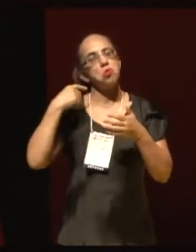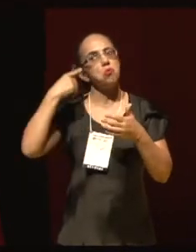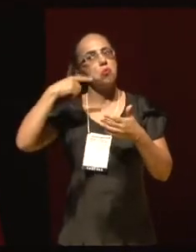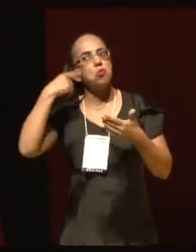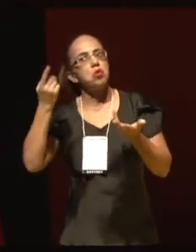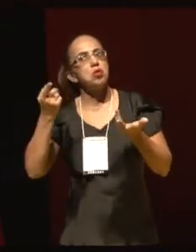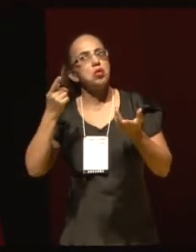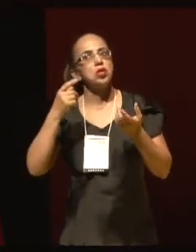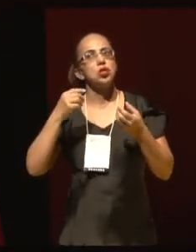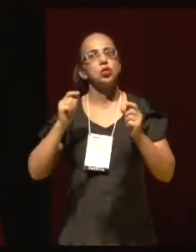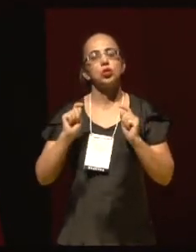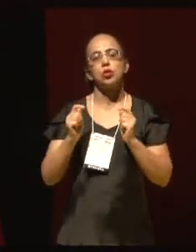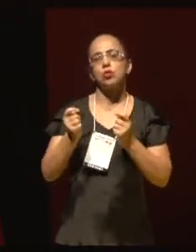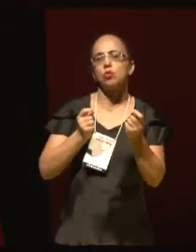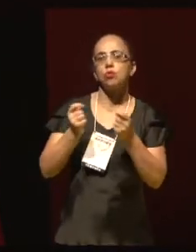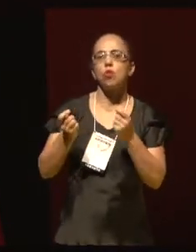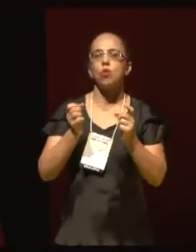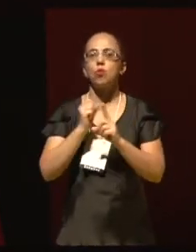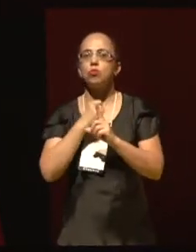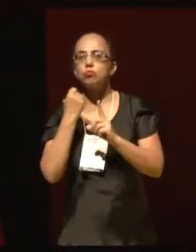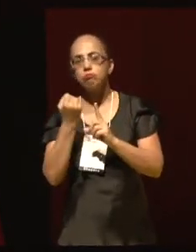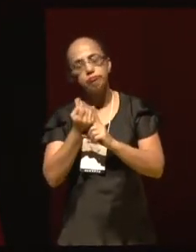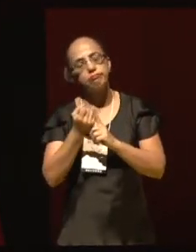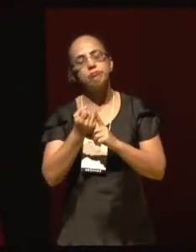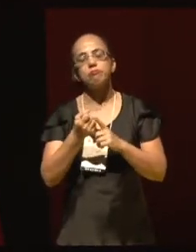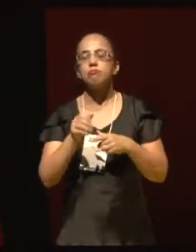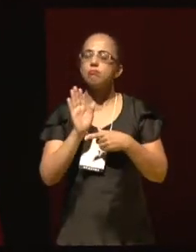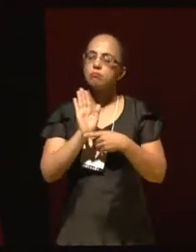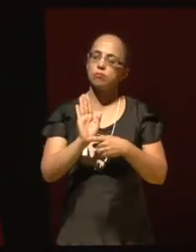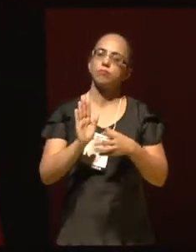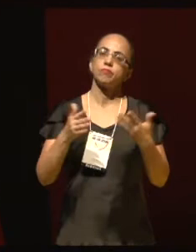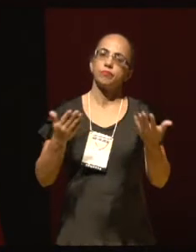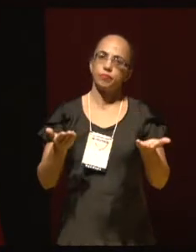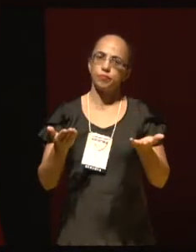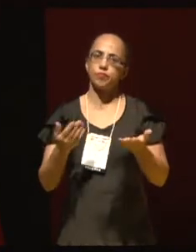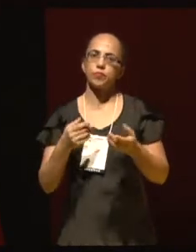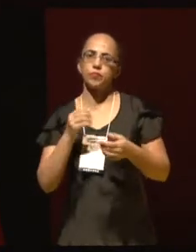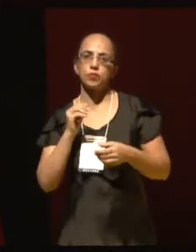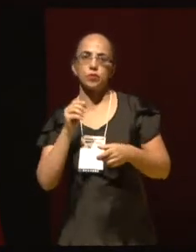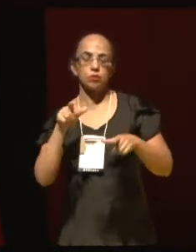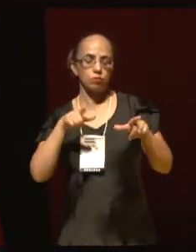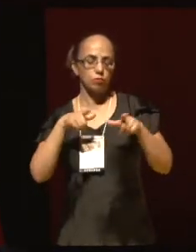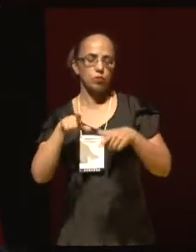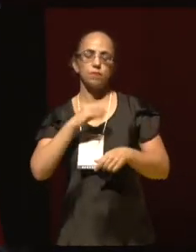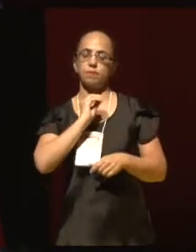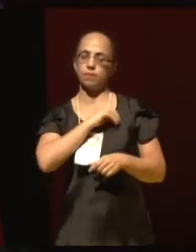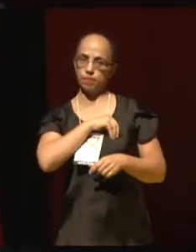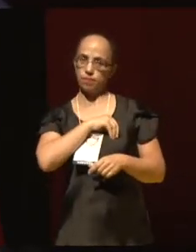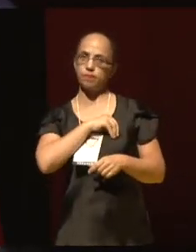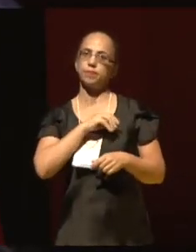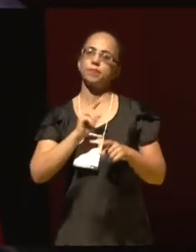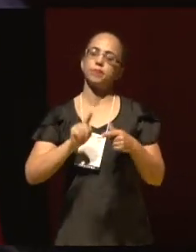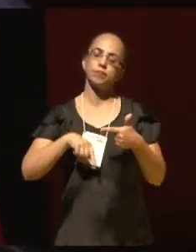econômica e social da sociedade. Trabalho remunerado.